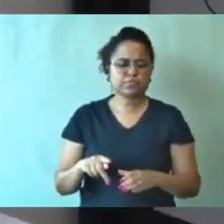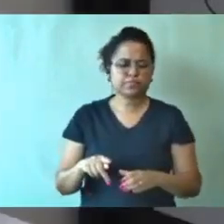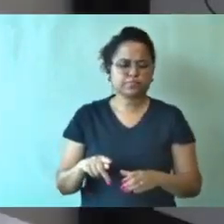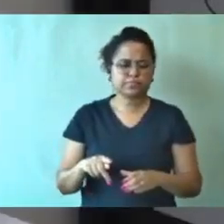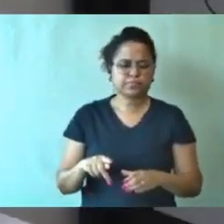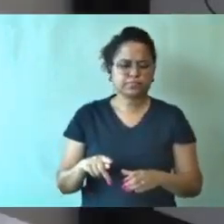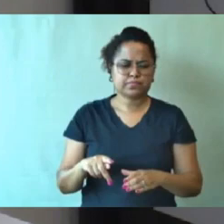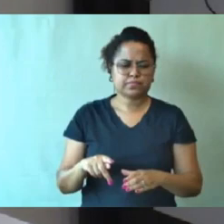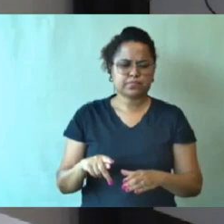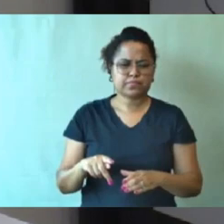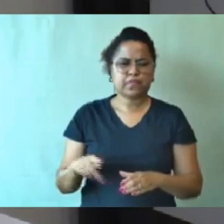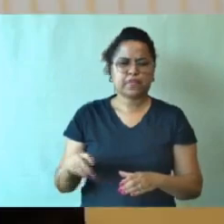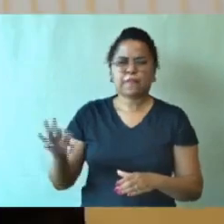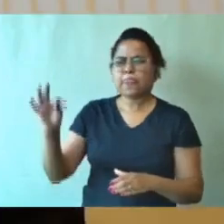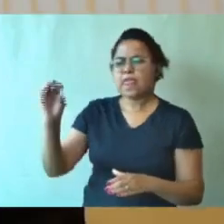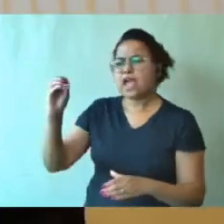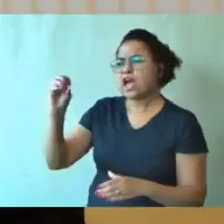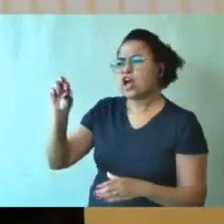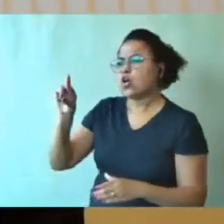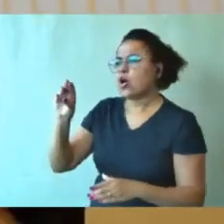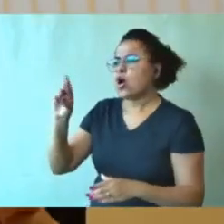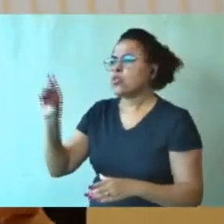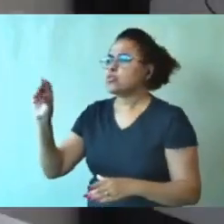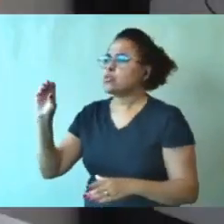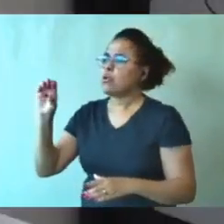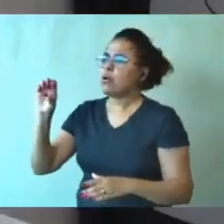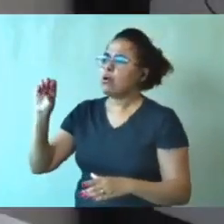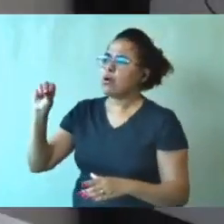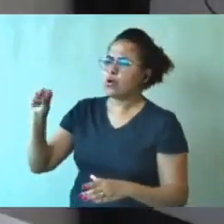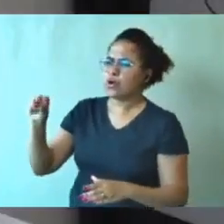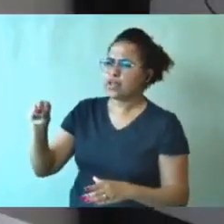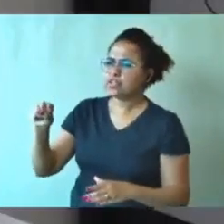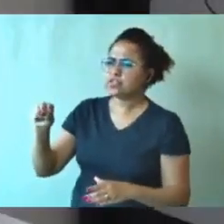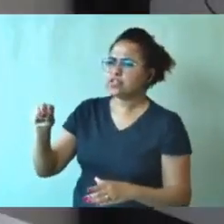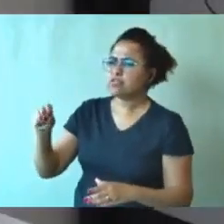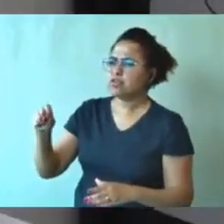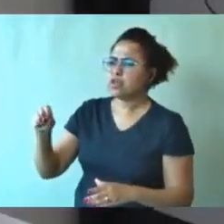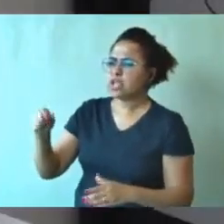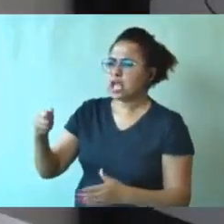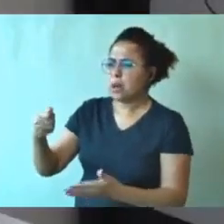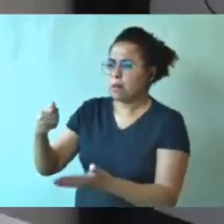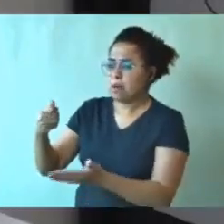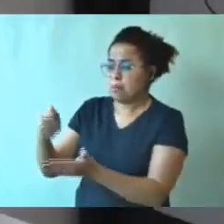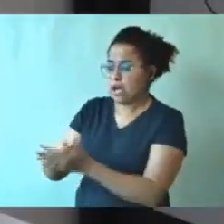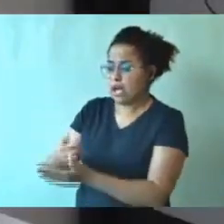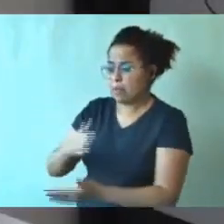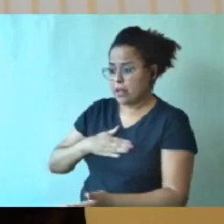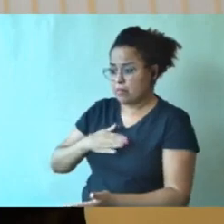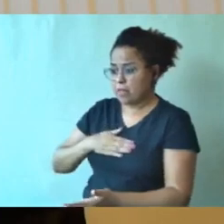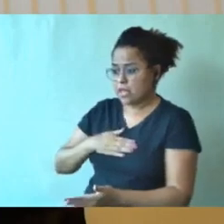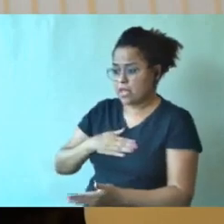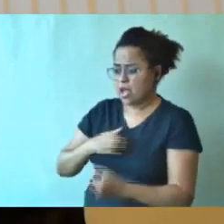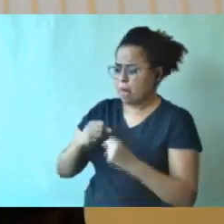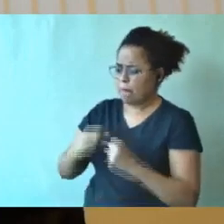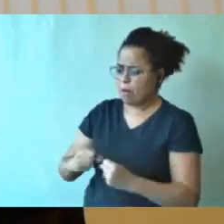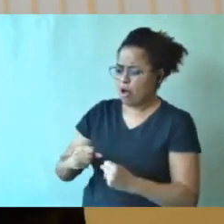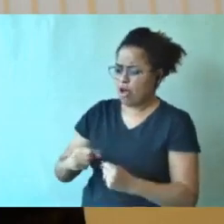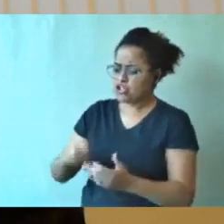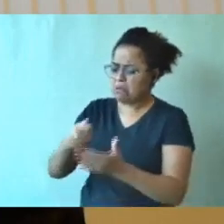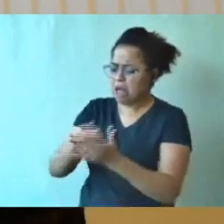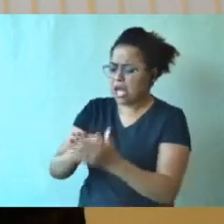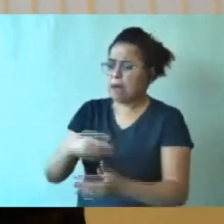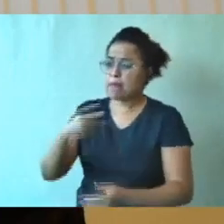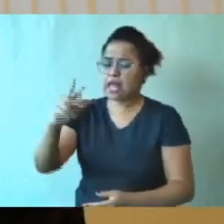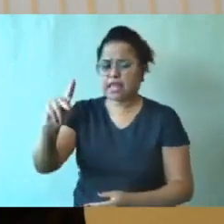A Torres chegou e falou o seguinte, ó, o que é para pagar para mim, paga para eles. E em vez de você fazer a TED para mim, você faz a TED para eles. Deve ter